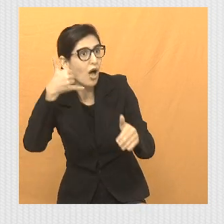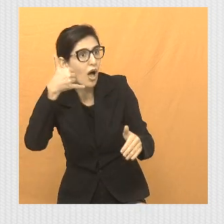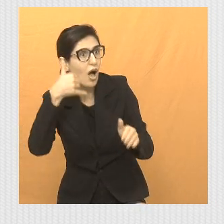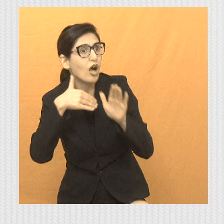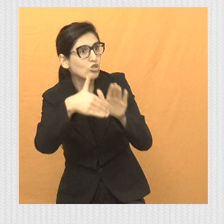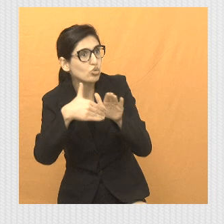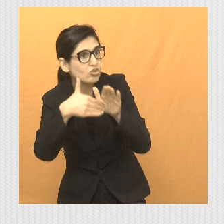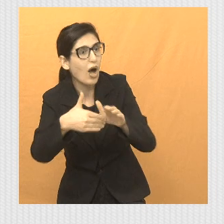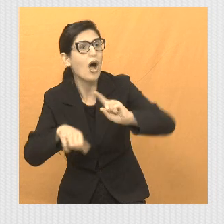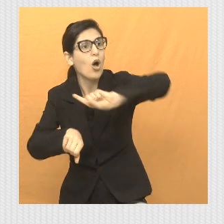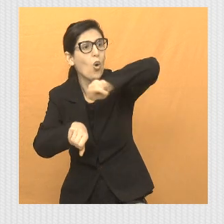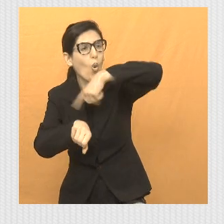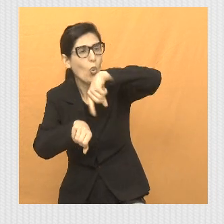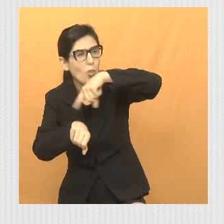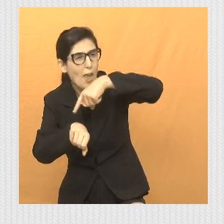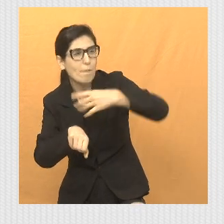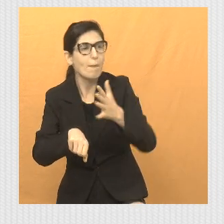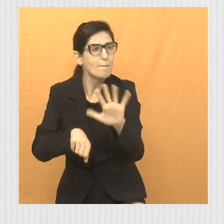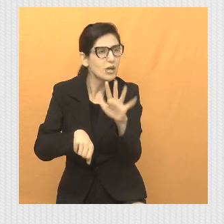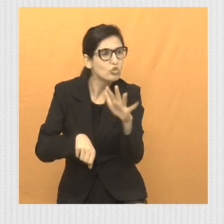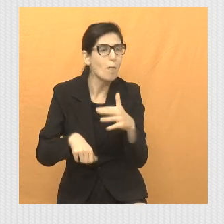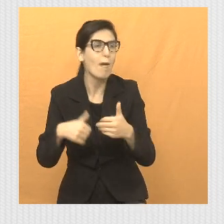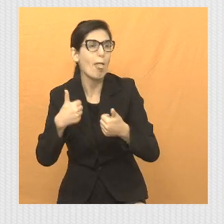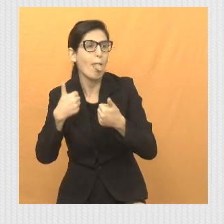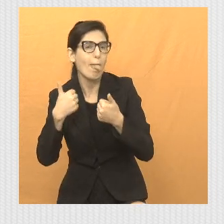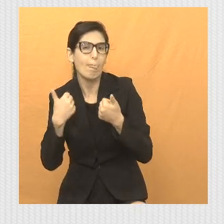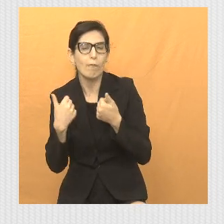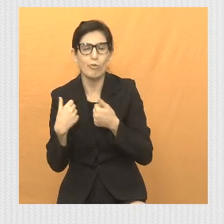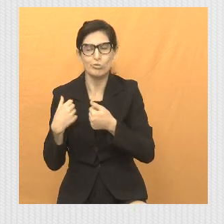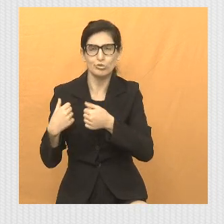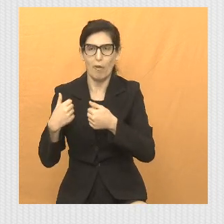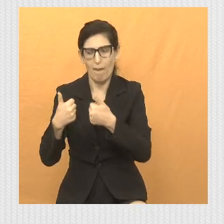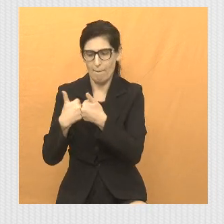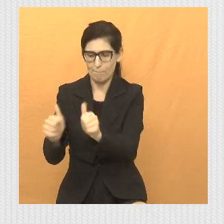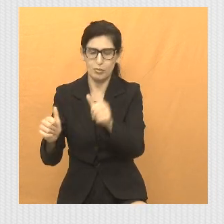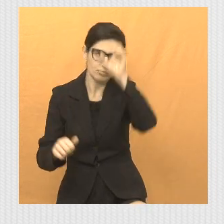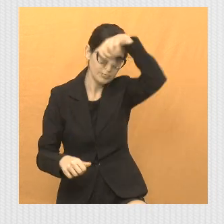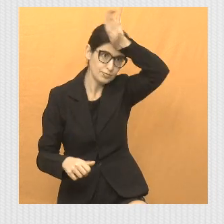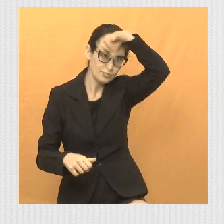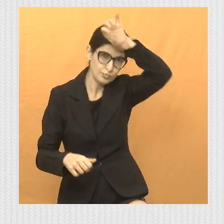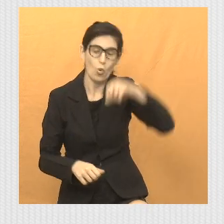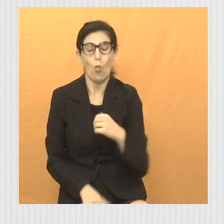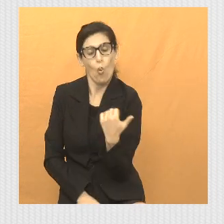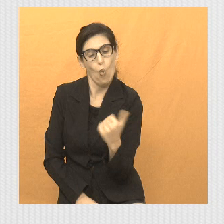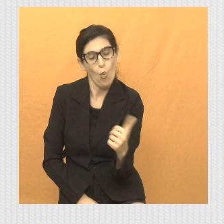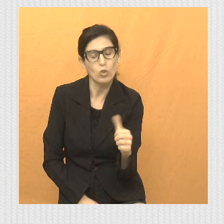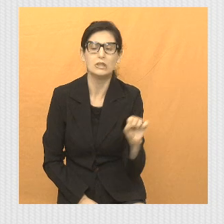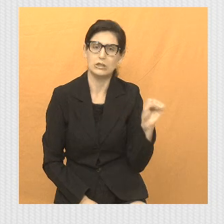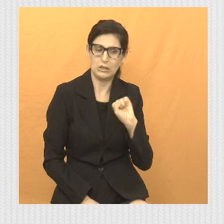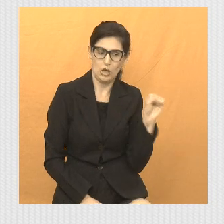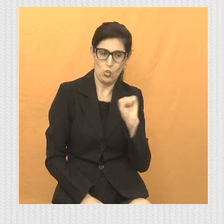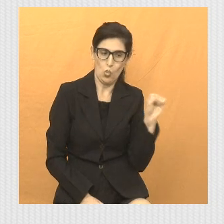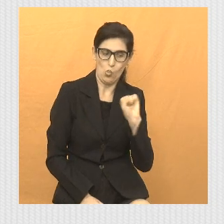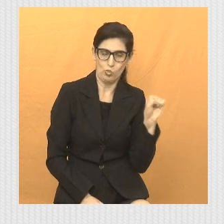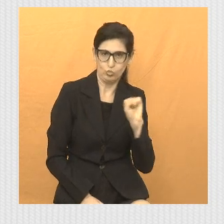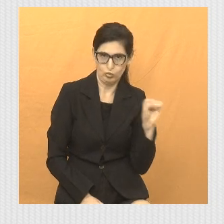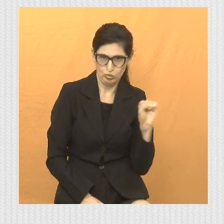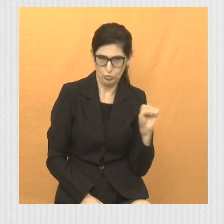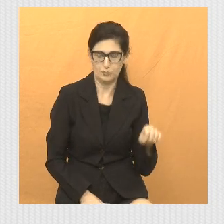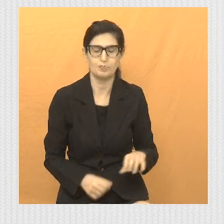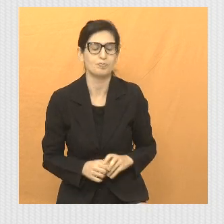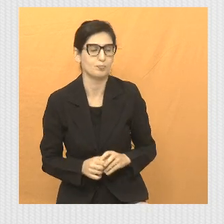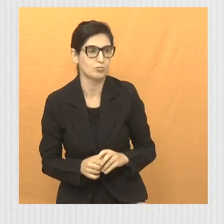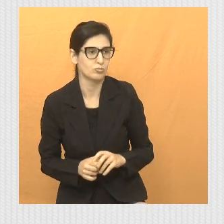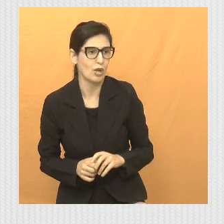O tempo médio de transporte até a unidade de referência, 11 segundos, das unidades de suporte básico